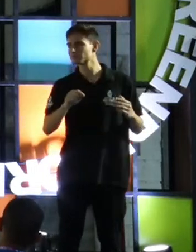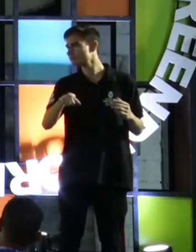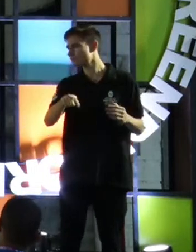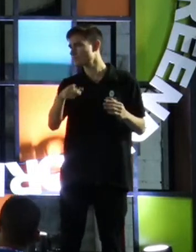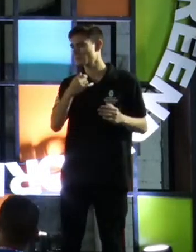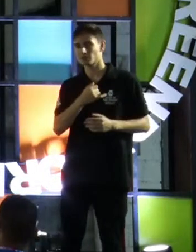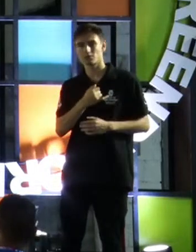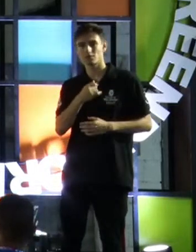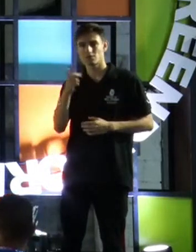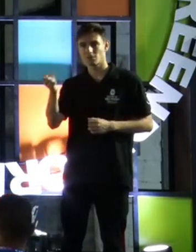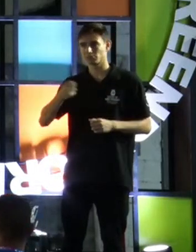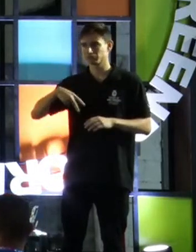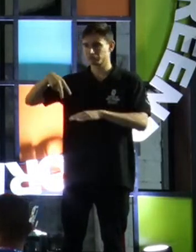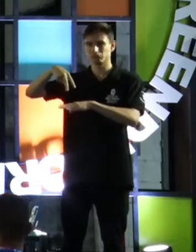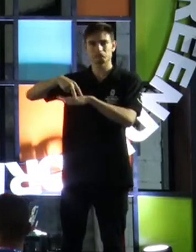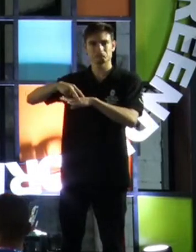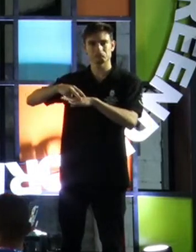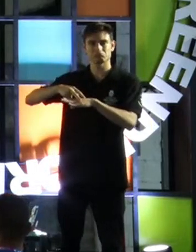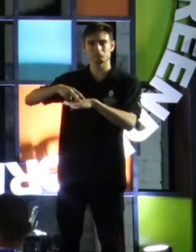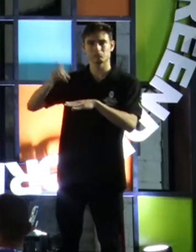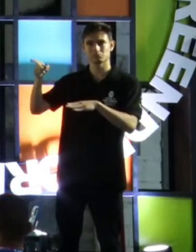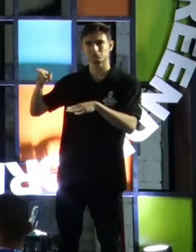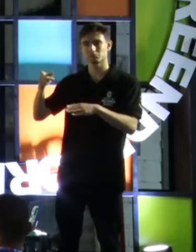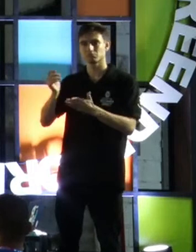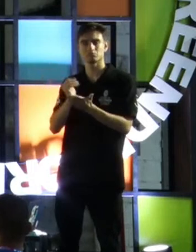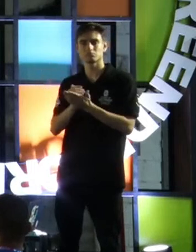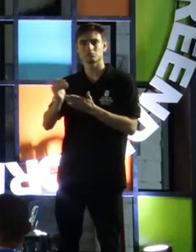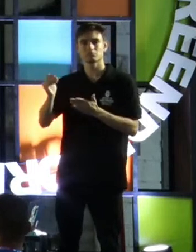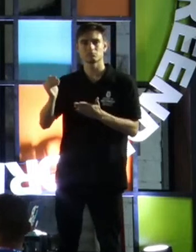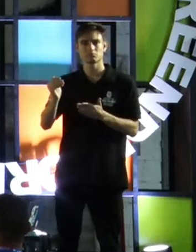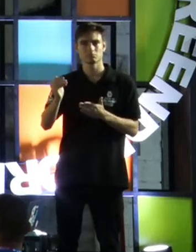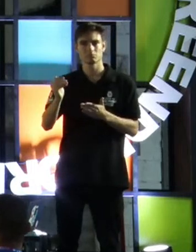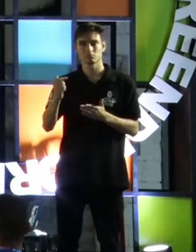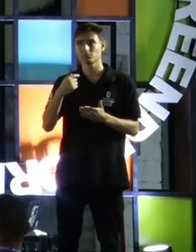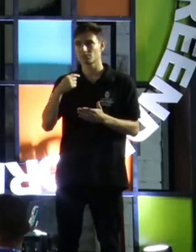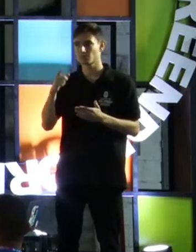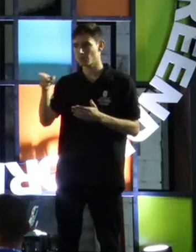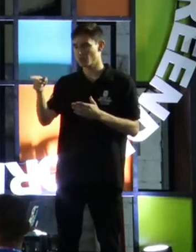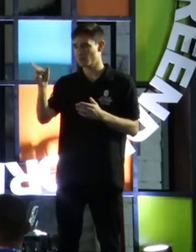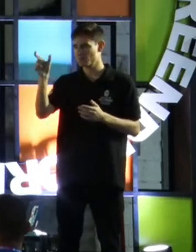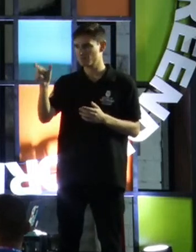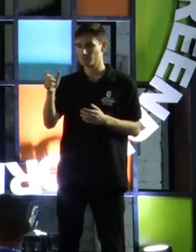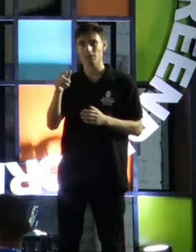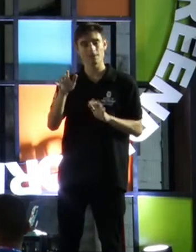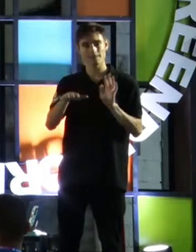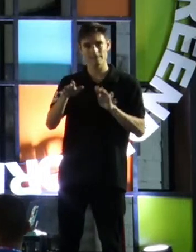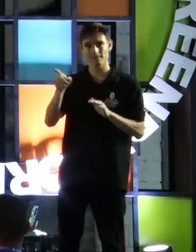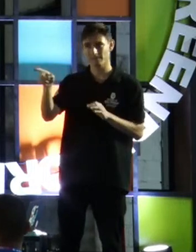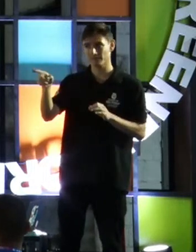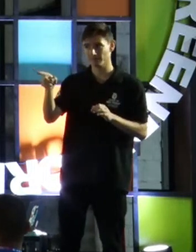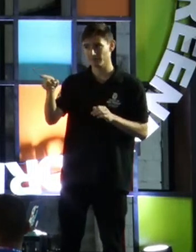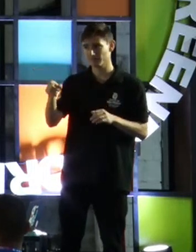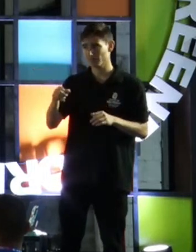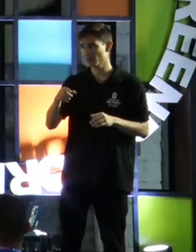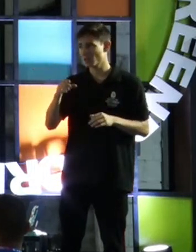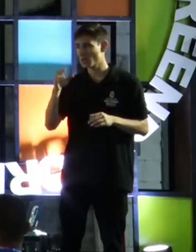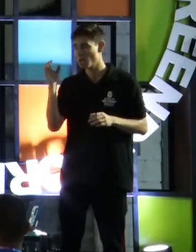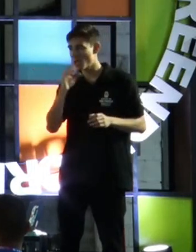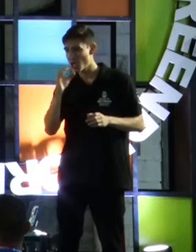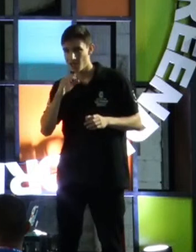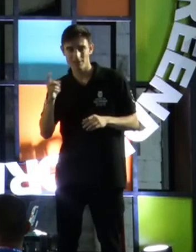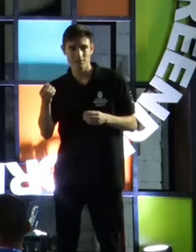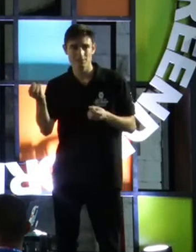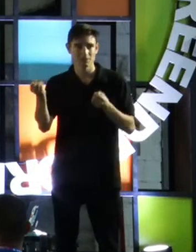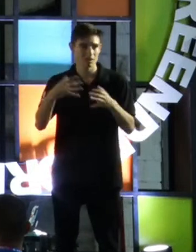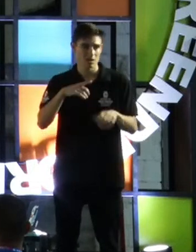chegou o Kawan, subiu no palco, e ele começou, e eu cheio de preconceito com ele, né? Ah, essa é uma aceleradora, deve ser